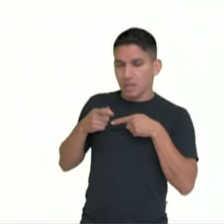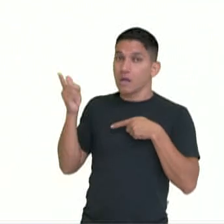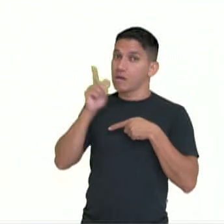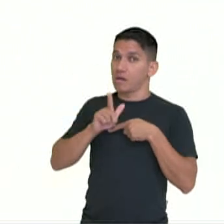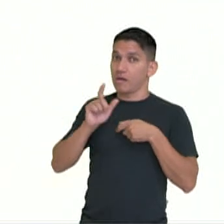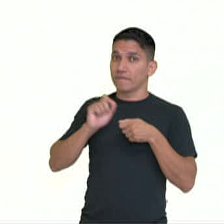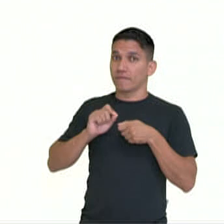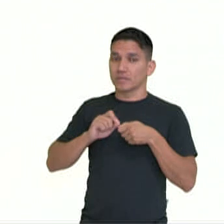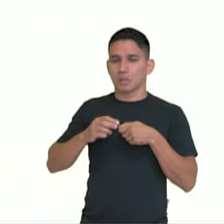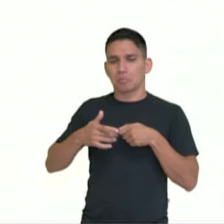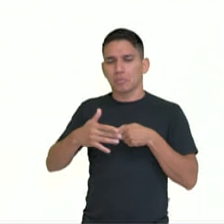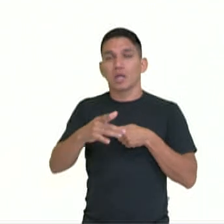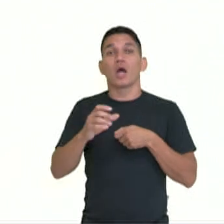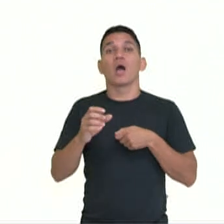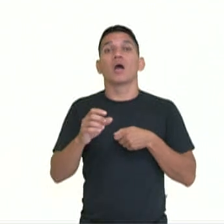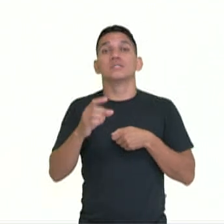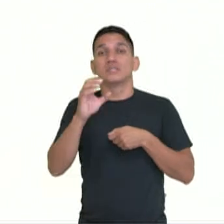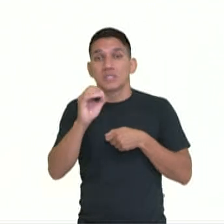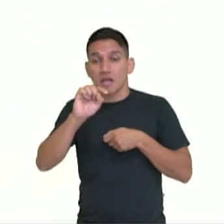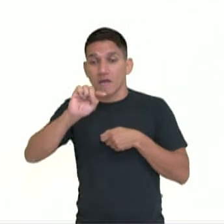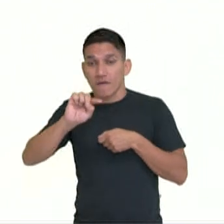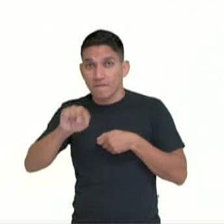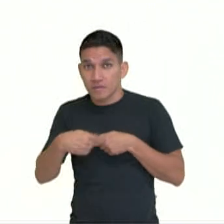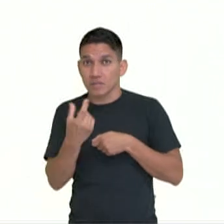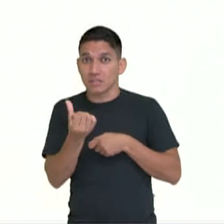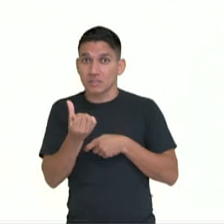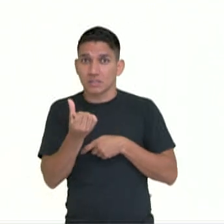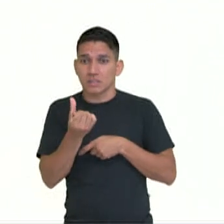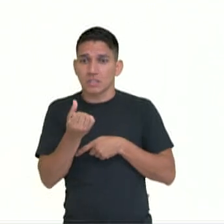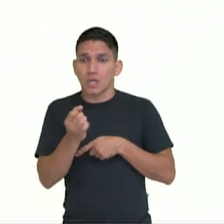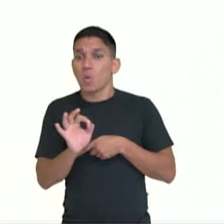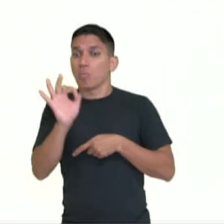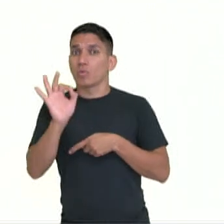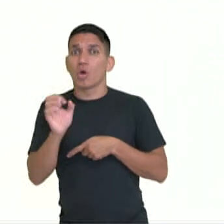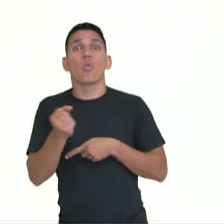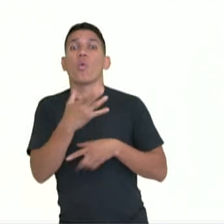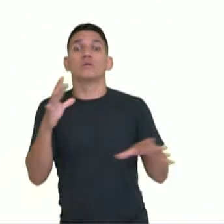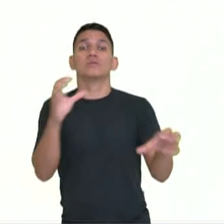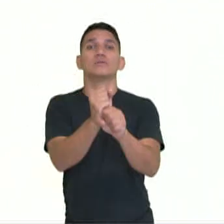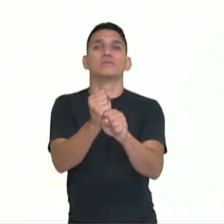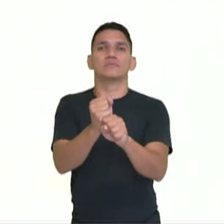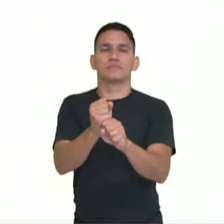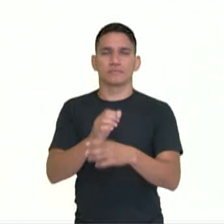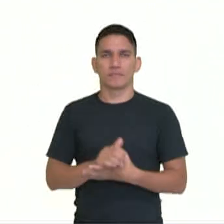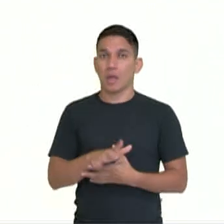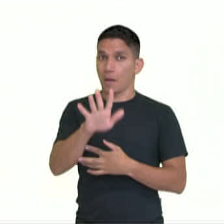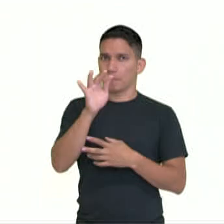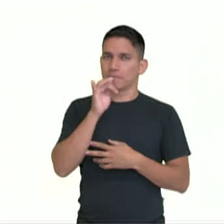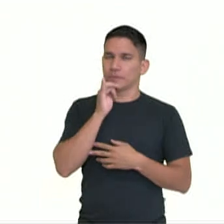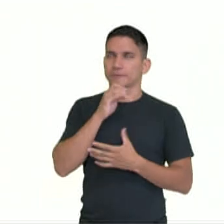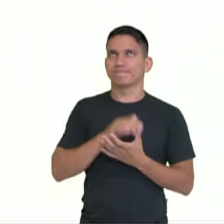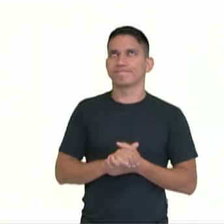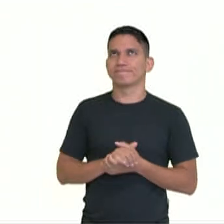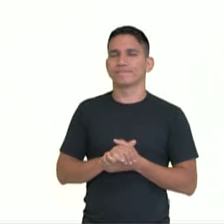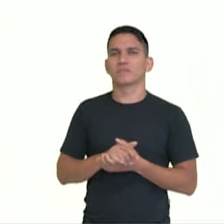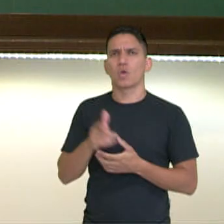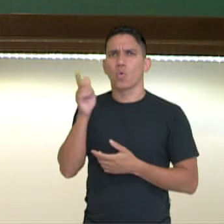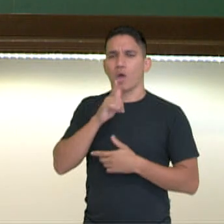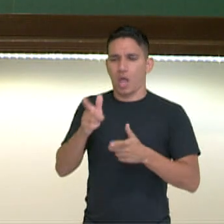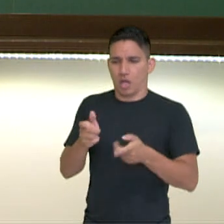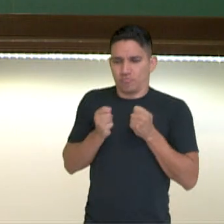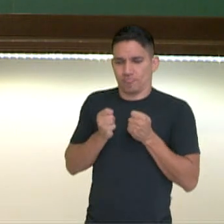a 0,6 você vai ter no montante. Então, o que seria? Uma ideia lá. Se você tem uma economia, você consegue